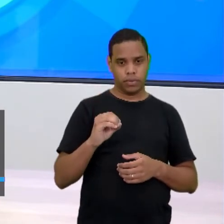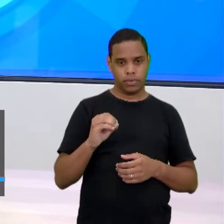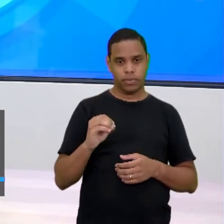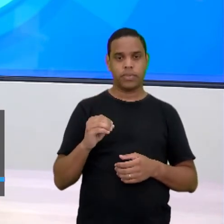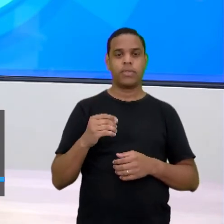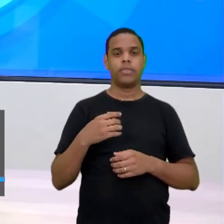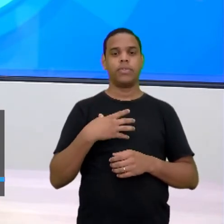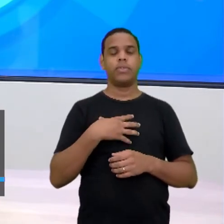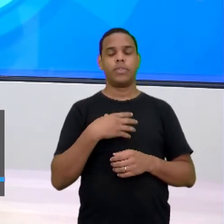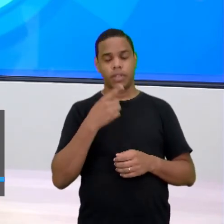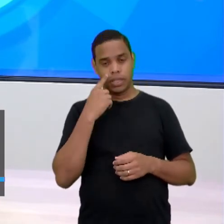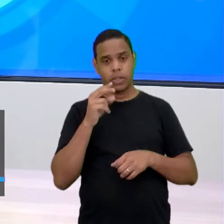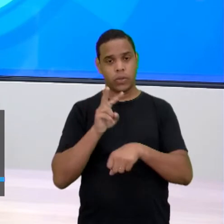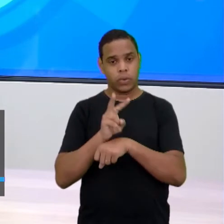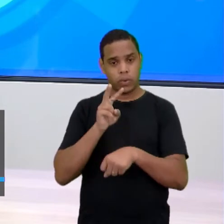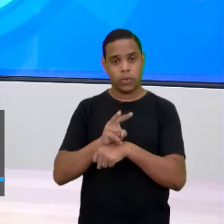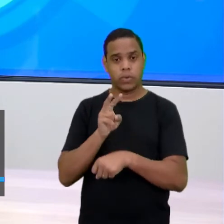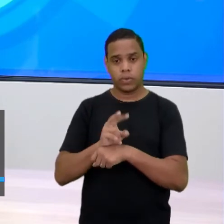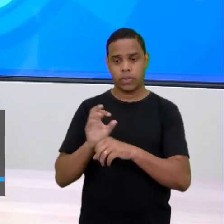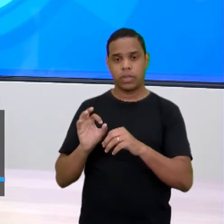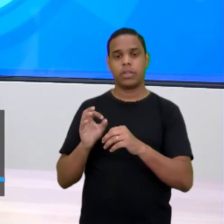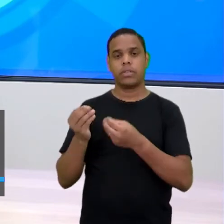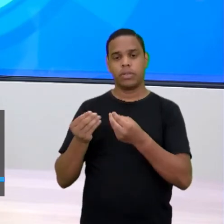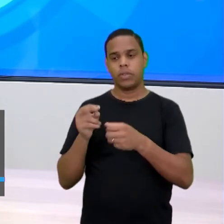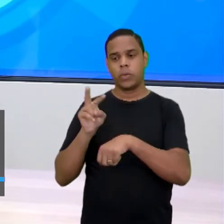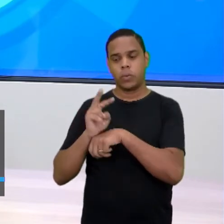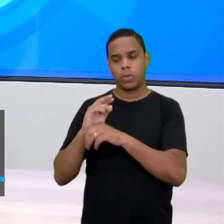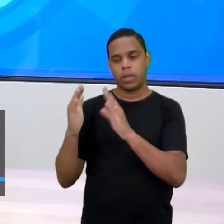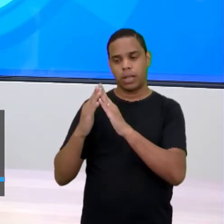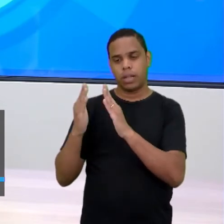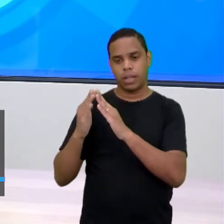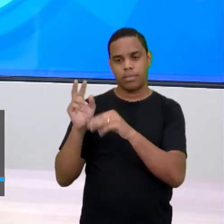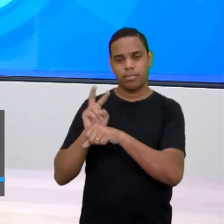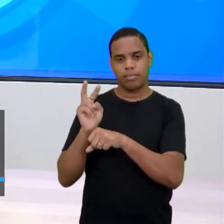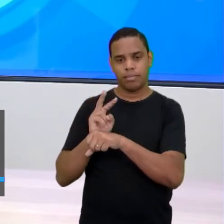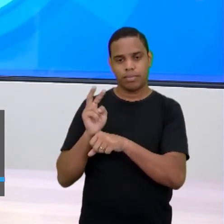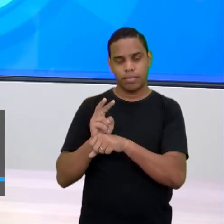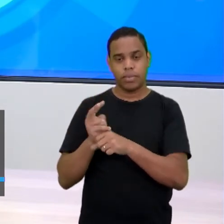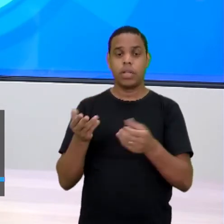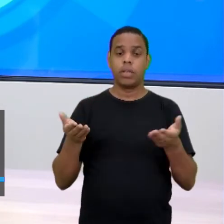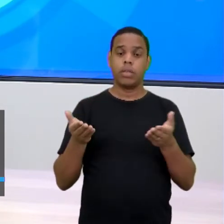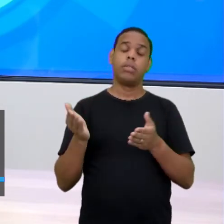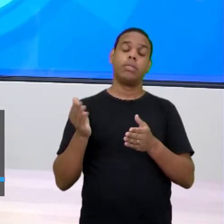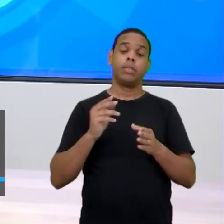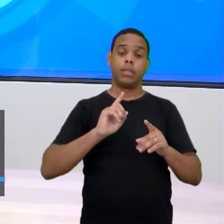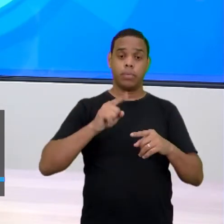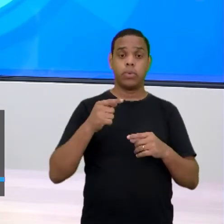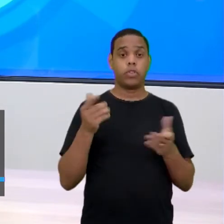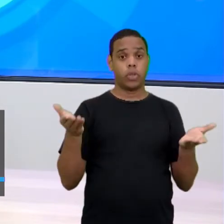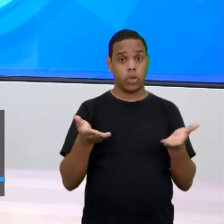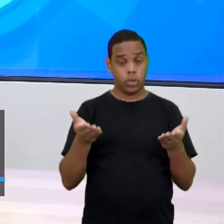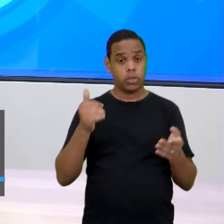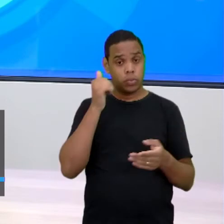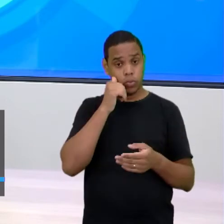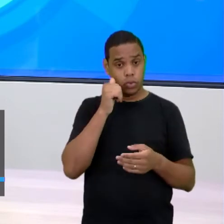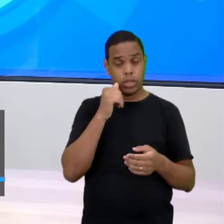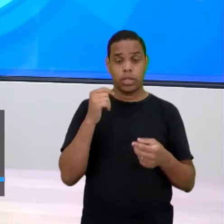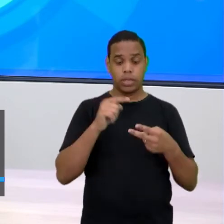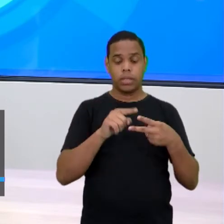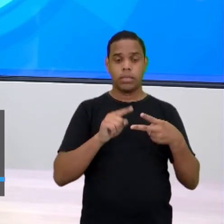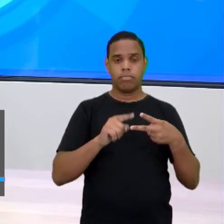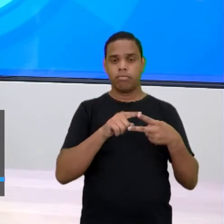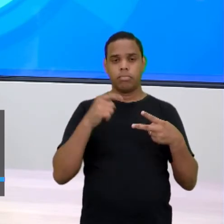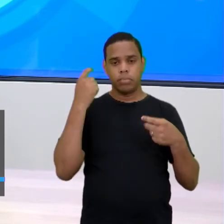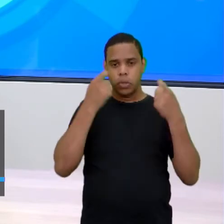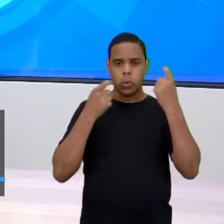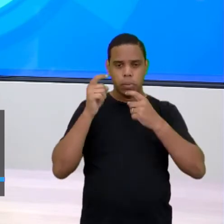ter, né, se preocupar com afazeres de casa, né? As mulheres modernas hoje, elas têm duas preocupações. Tem a